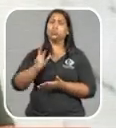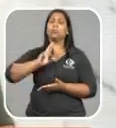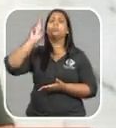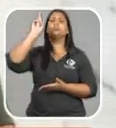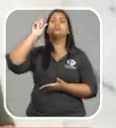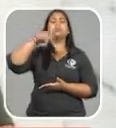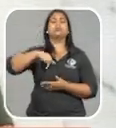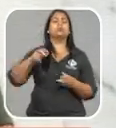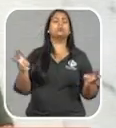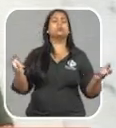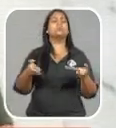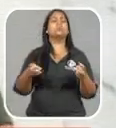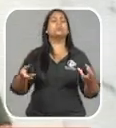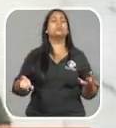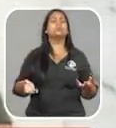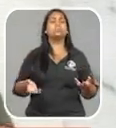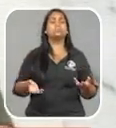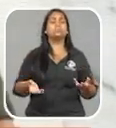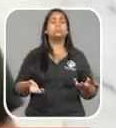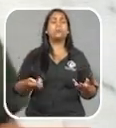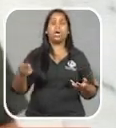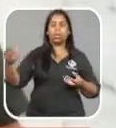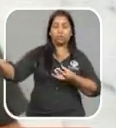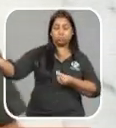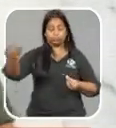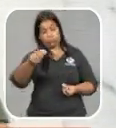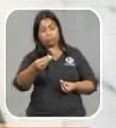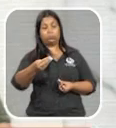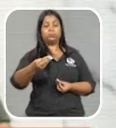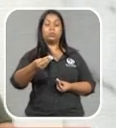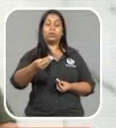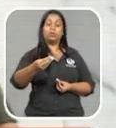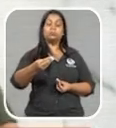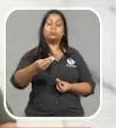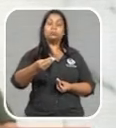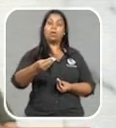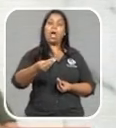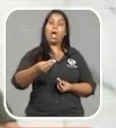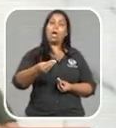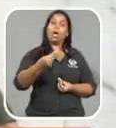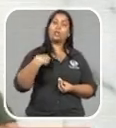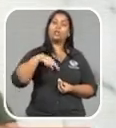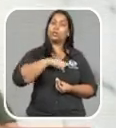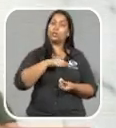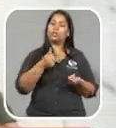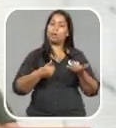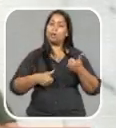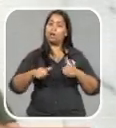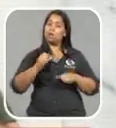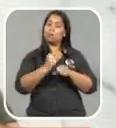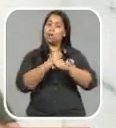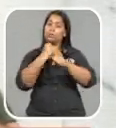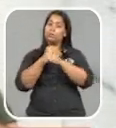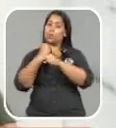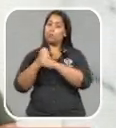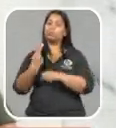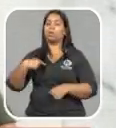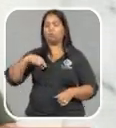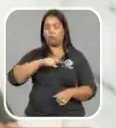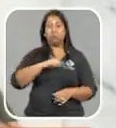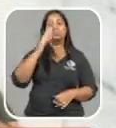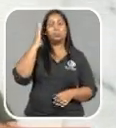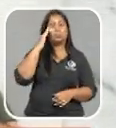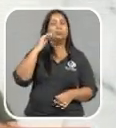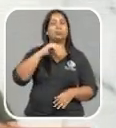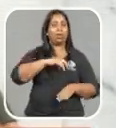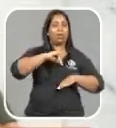enviaram, Aí a gente foi analisar as obras. Nós sabemos que tem UBS que estão precisando de reformas. Nós